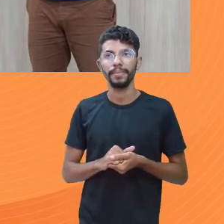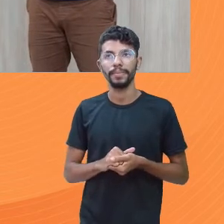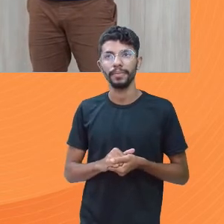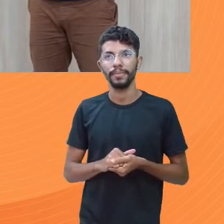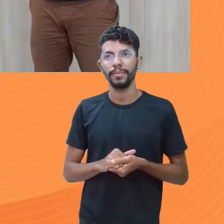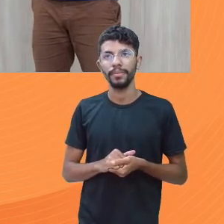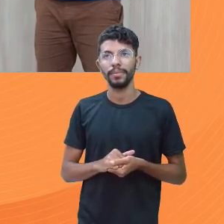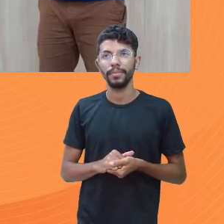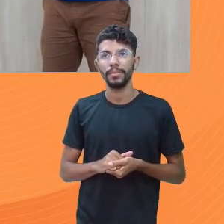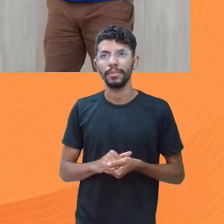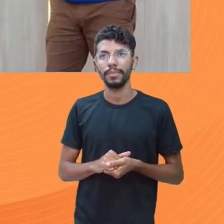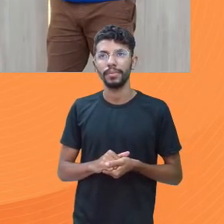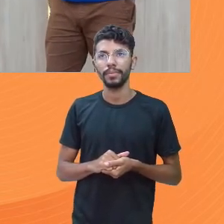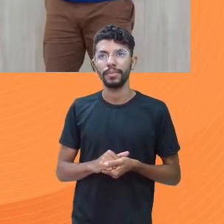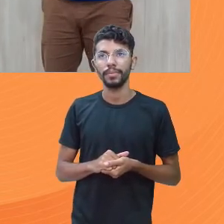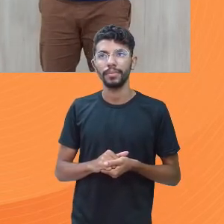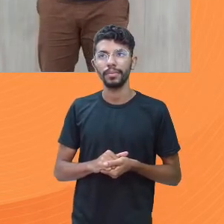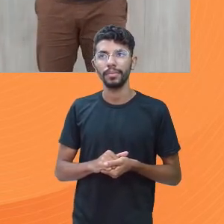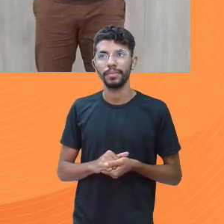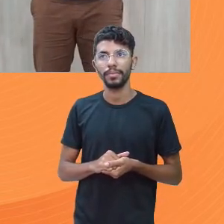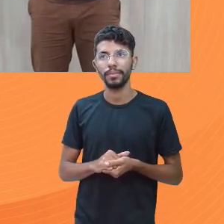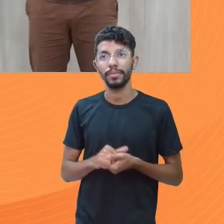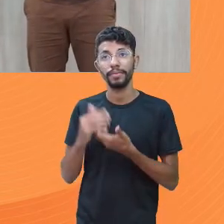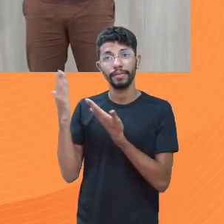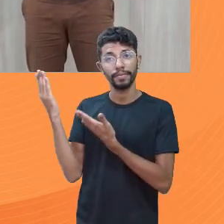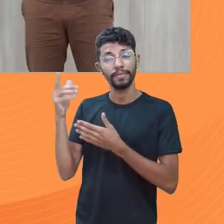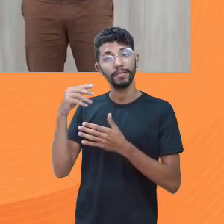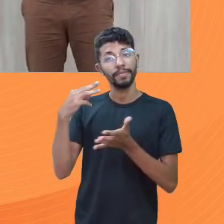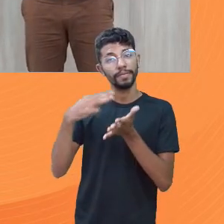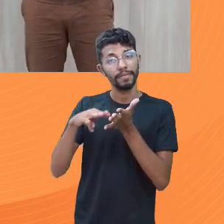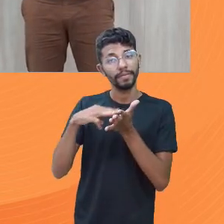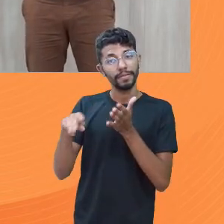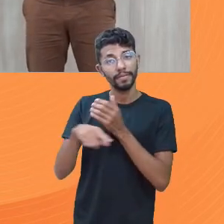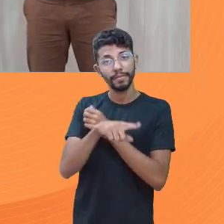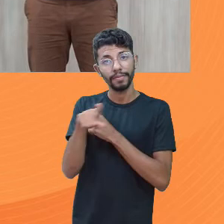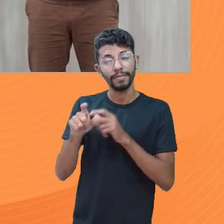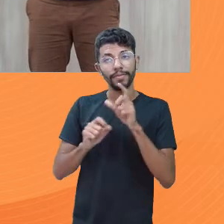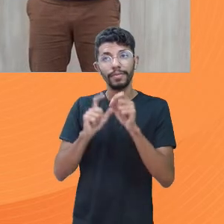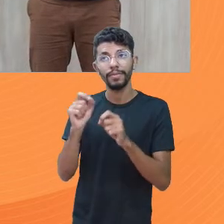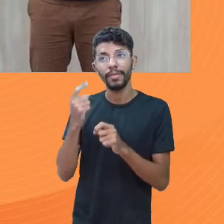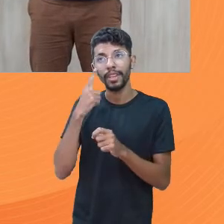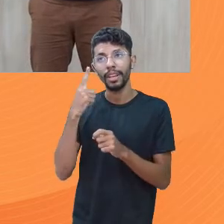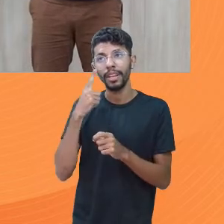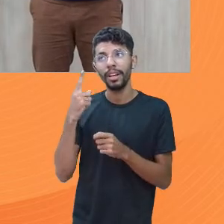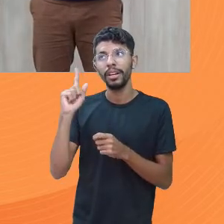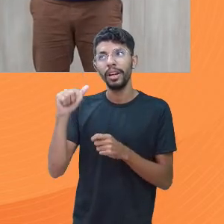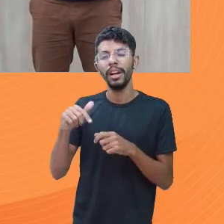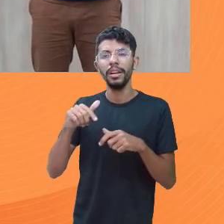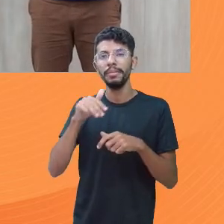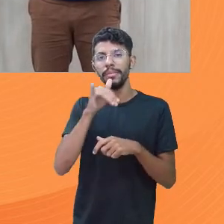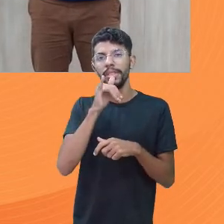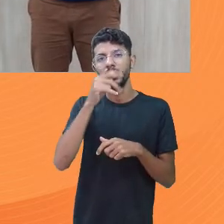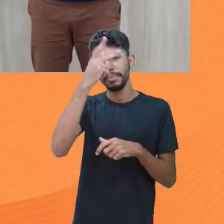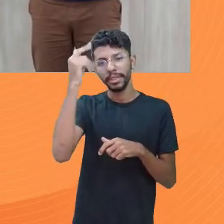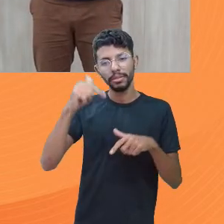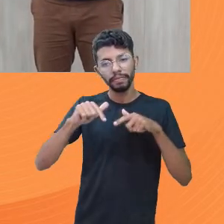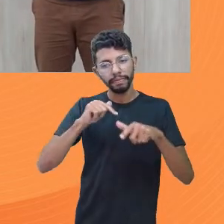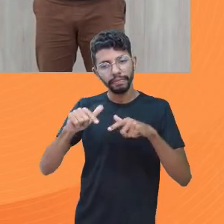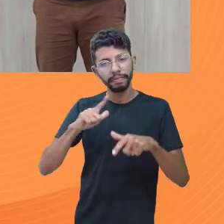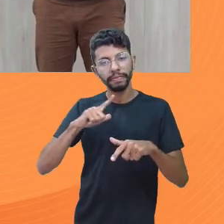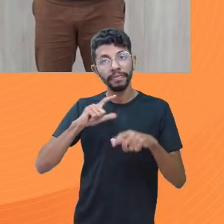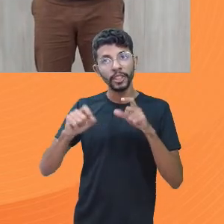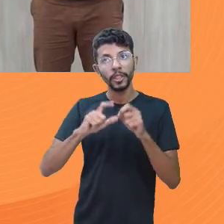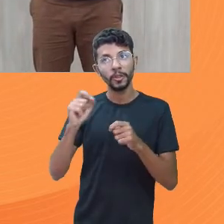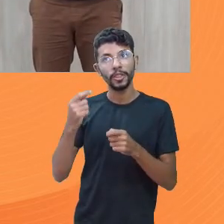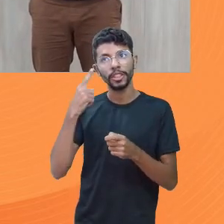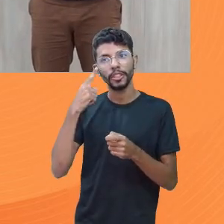the instruction manual. Então tem um recadinho para vocês aí, para poder manusear essa caixa. Vamos supor que você é um trabalhador, vai mexer nisso aí. Tem um recado para você em